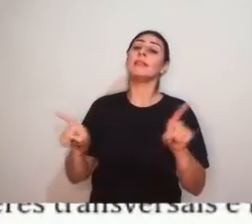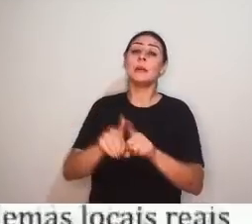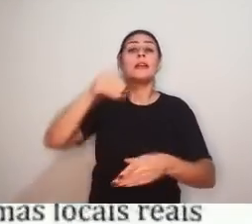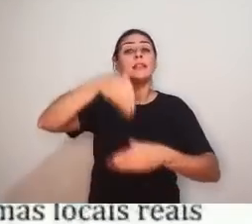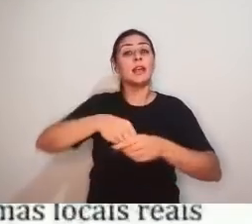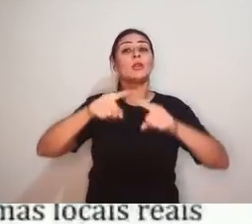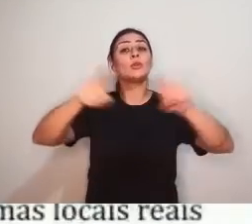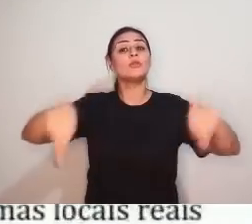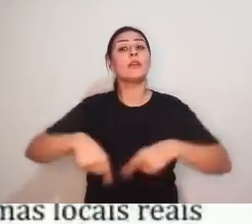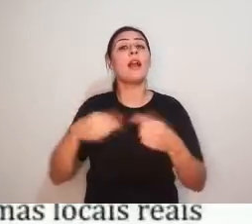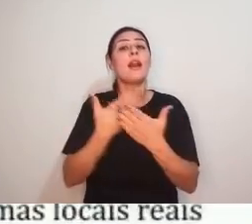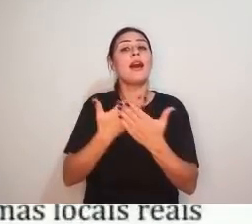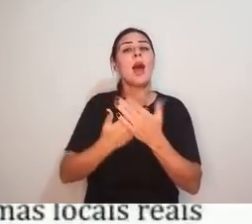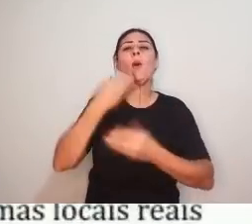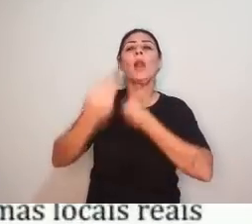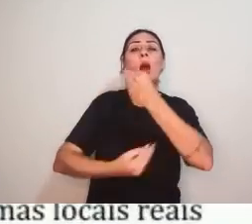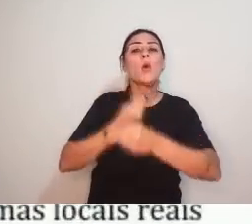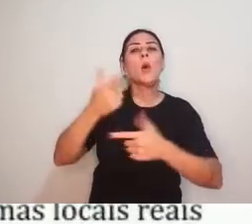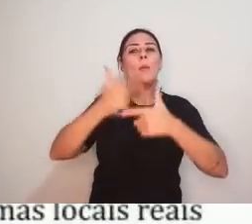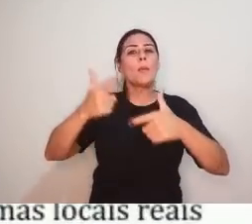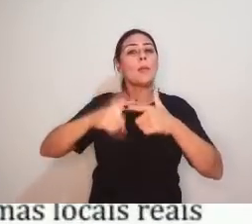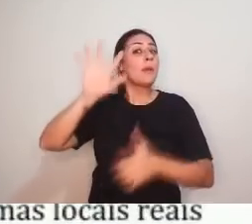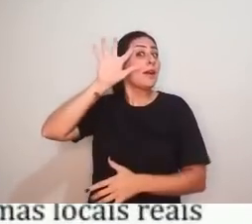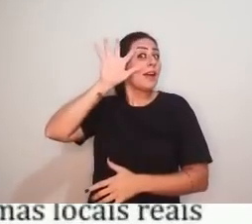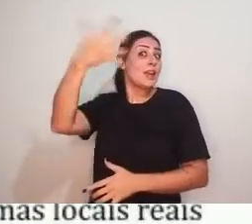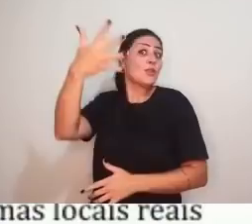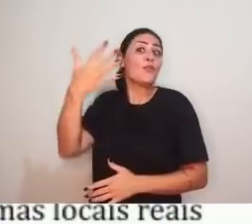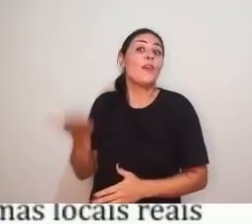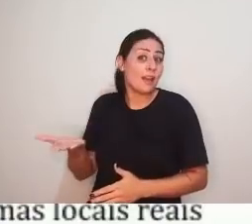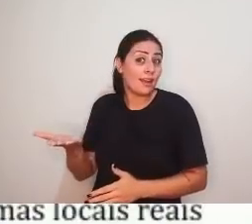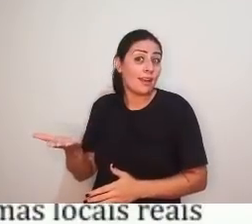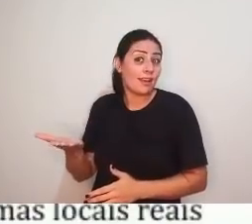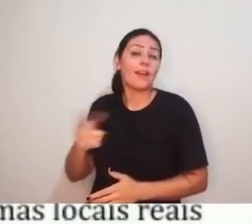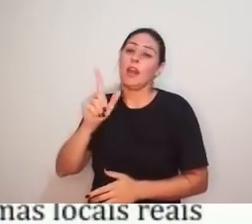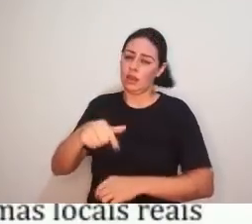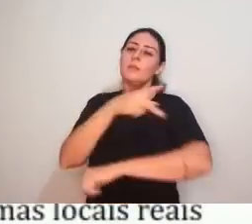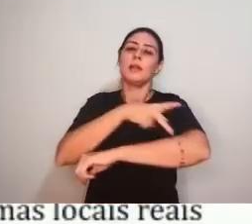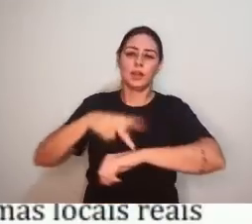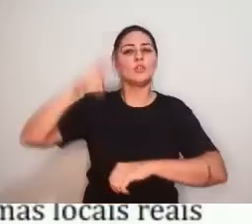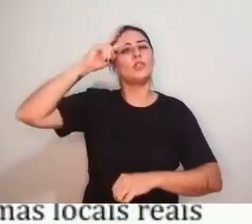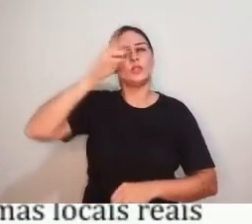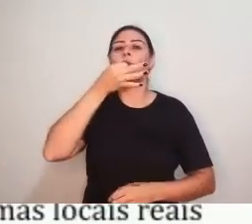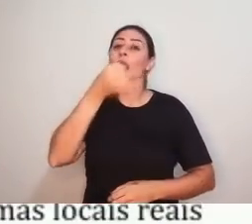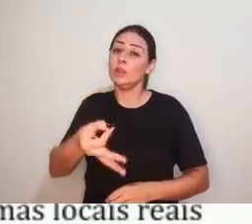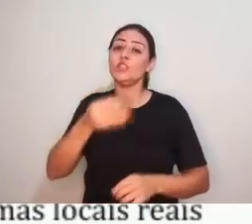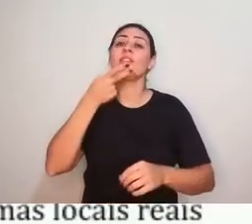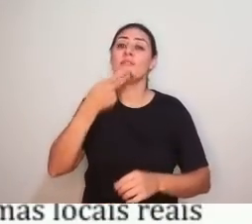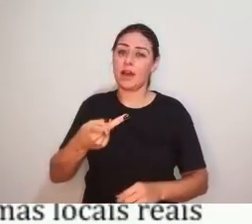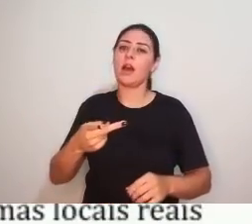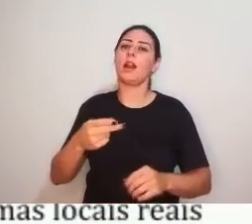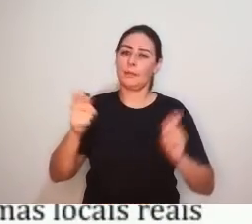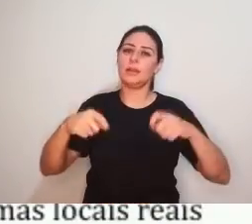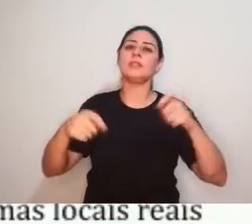de aula, situações de aprendizagem na resolução de problemas. Pedagogia histórico-crítica na veia aqui. Ou seja, você vai problematizar e olhar